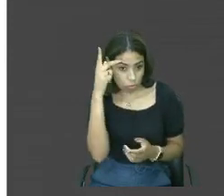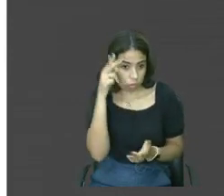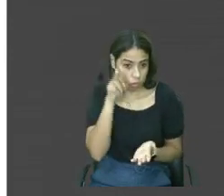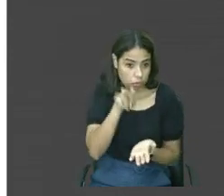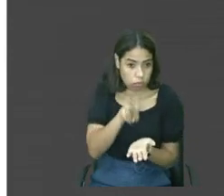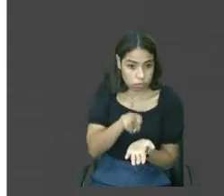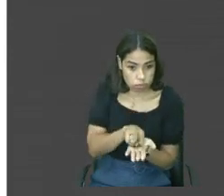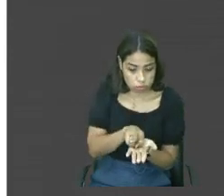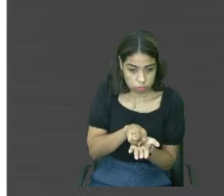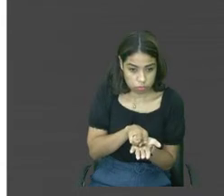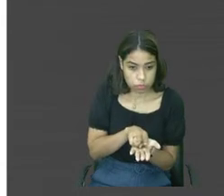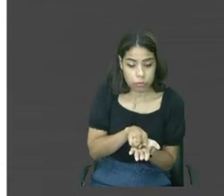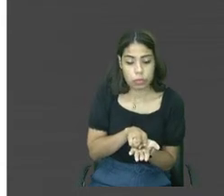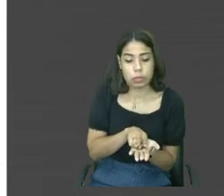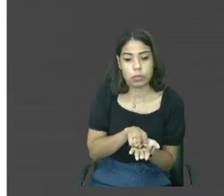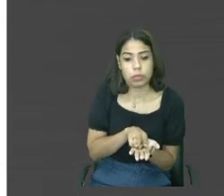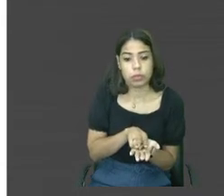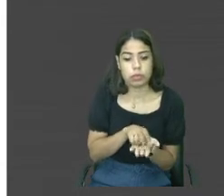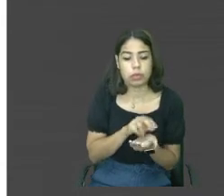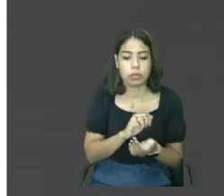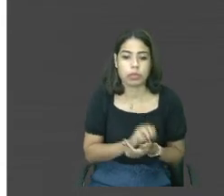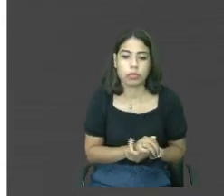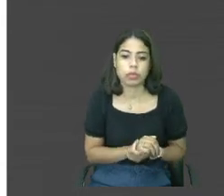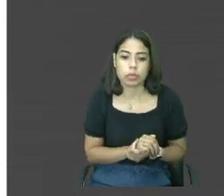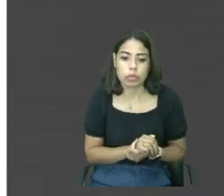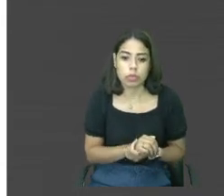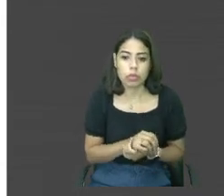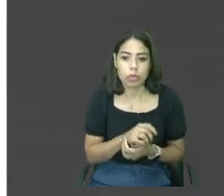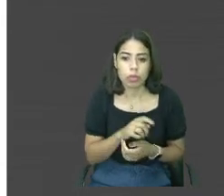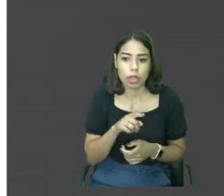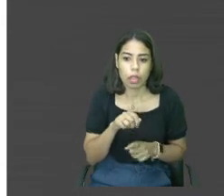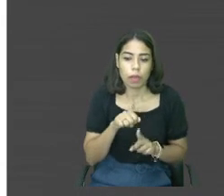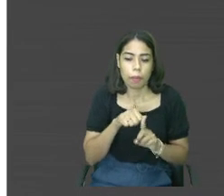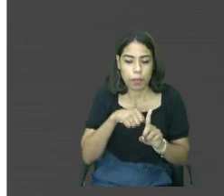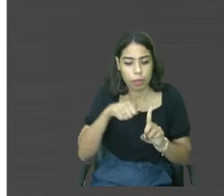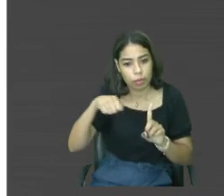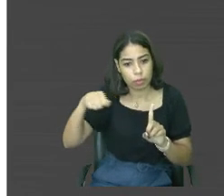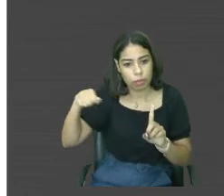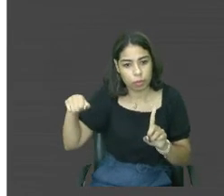paciente. É uma média mês também, né?